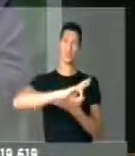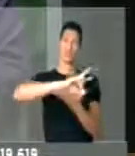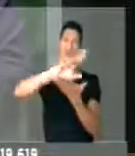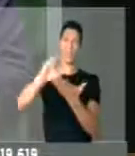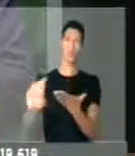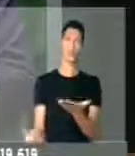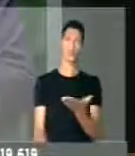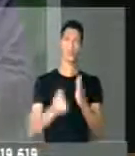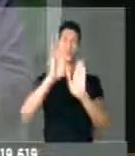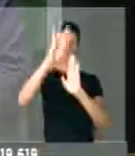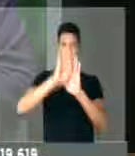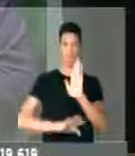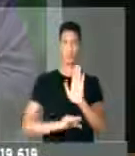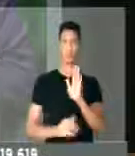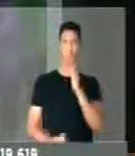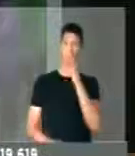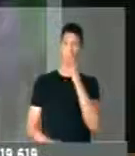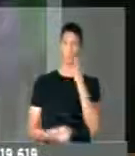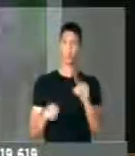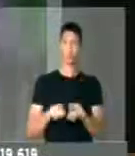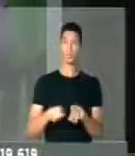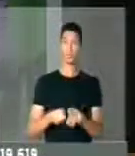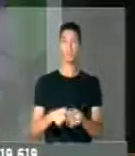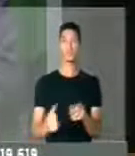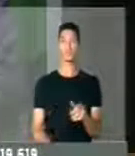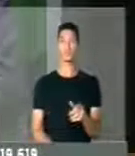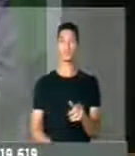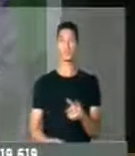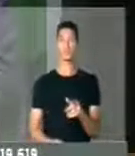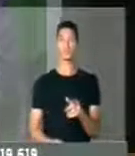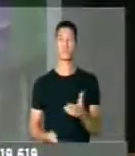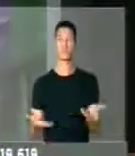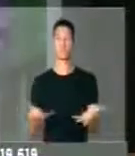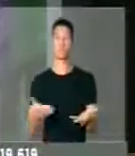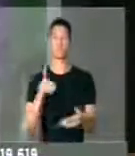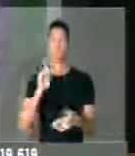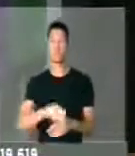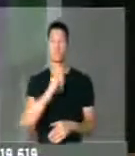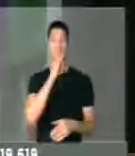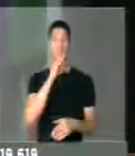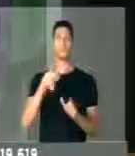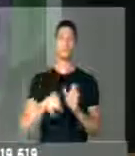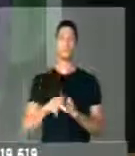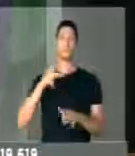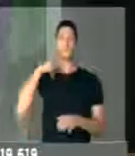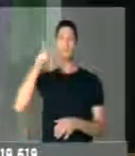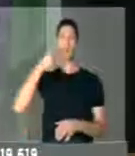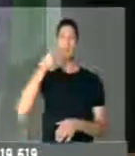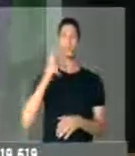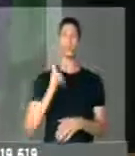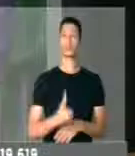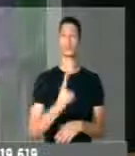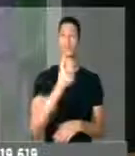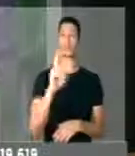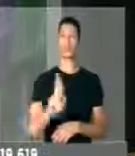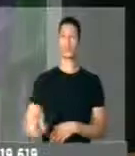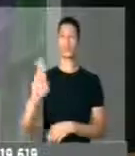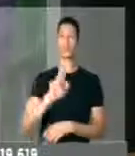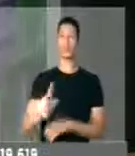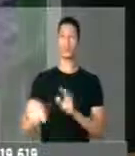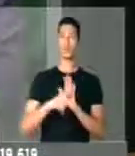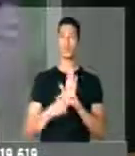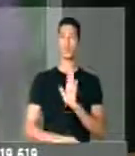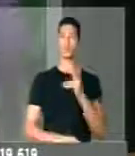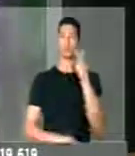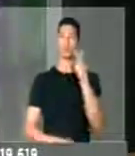diversos textos seus, e que são hoje exemplos que o partido continua a usar